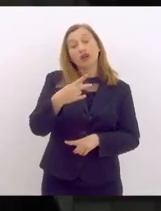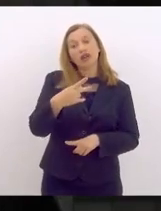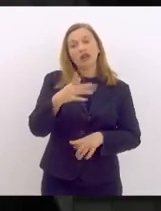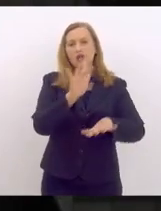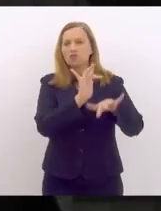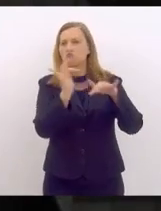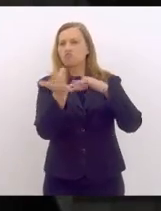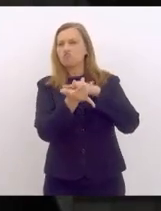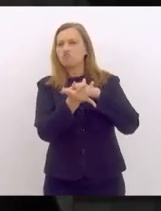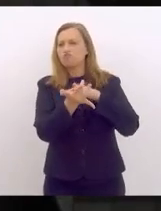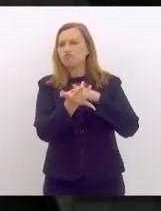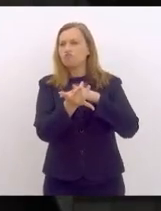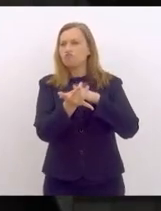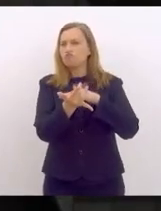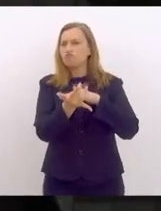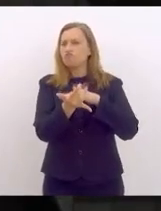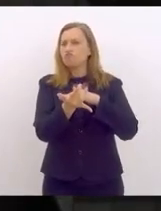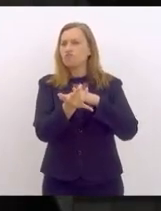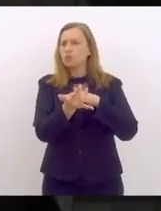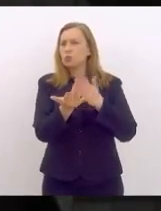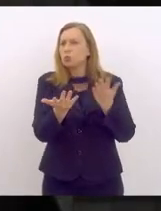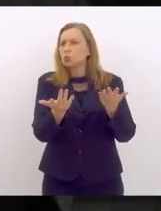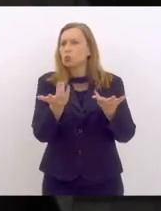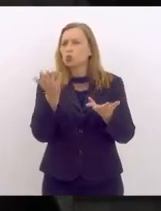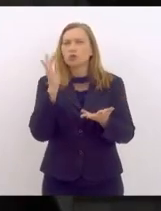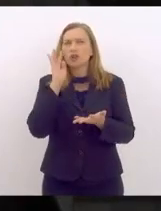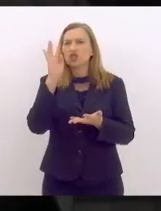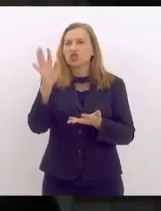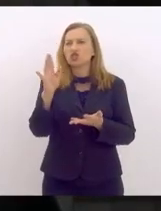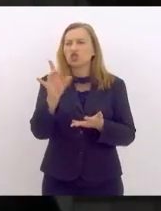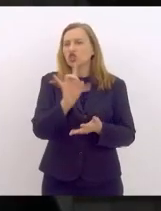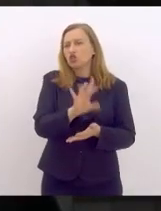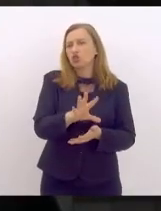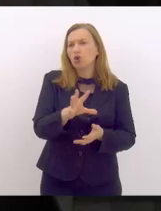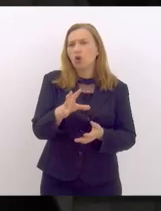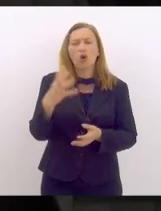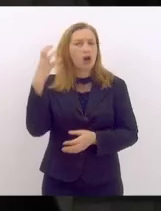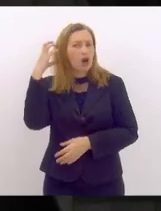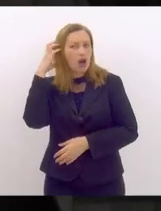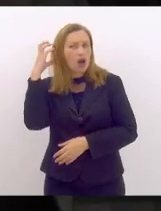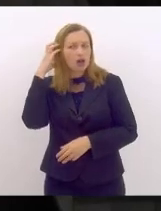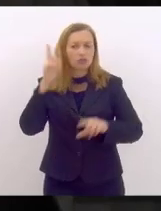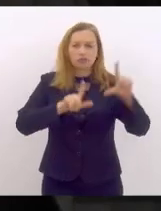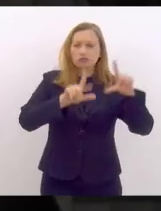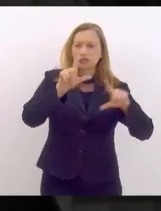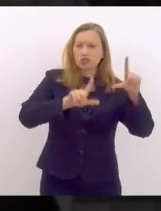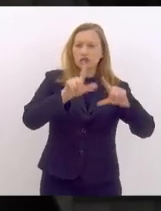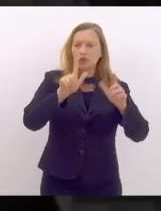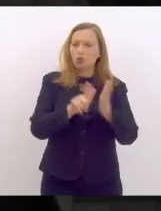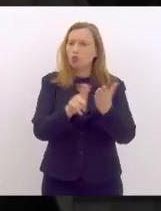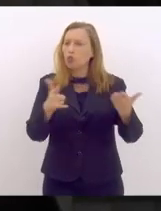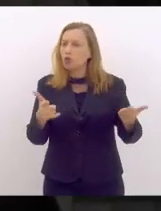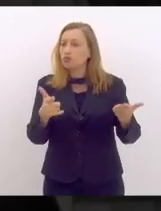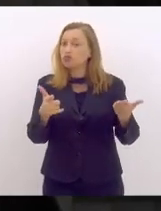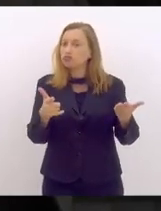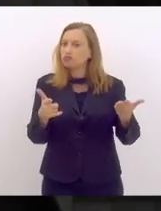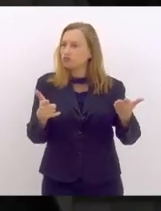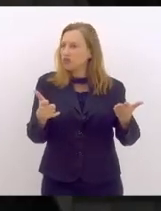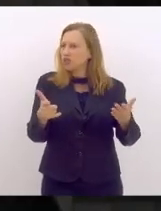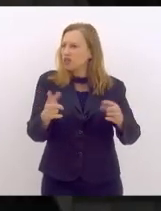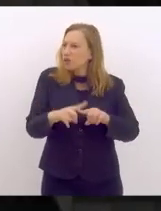mídia a gente sempre imagina rádio televisão e jornais